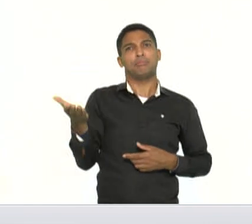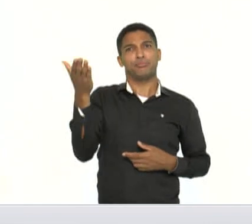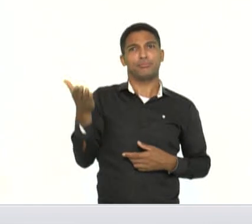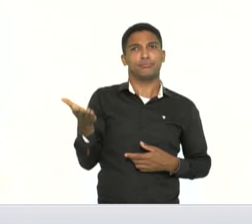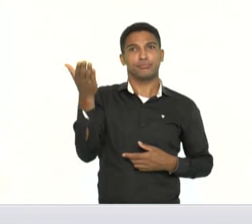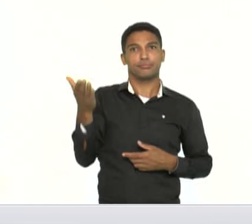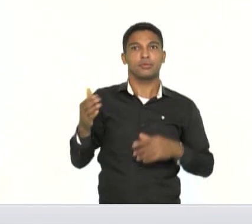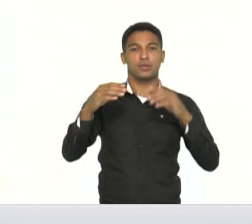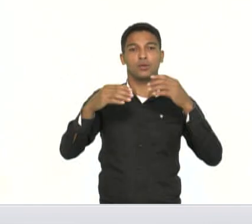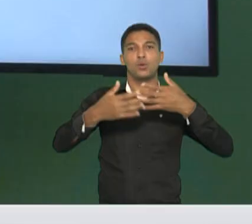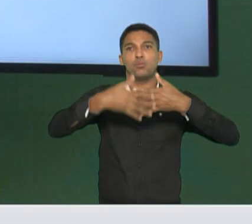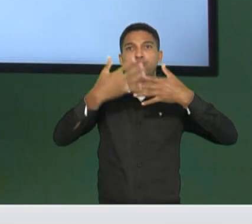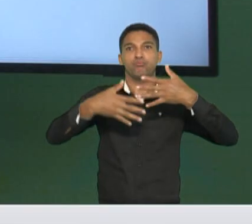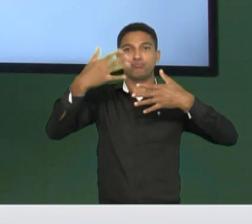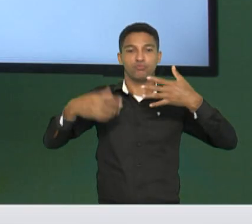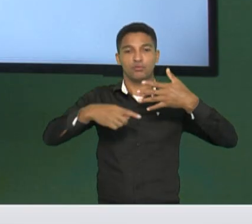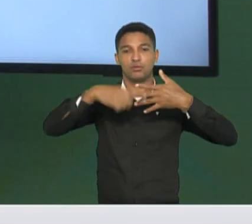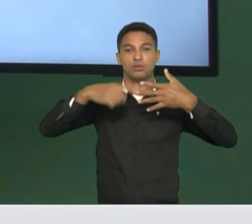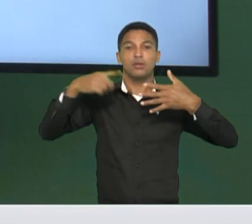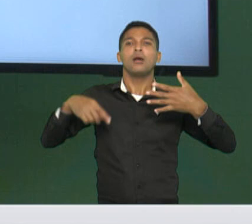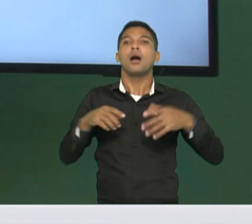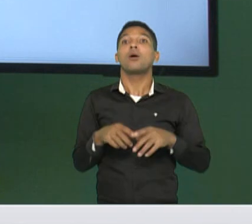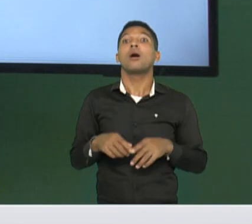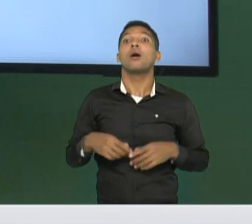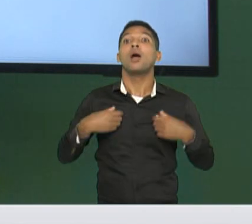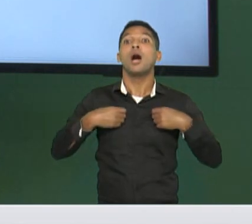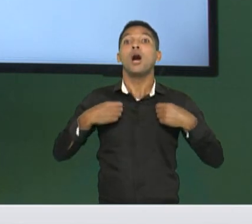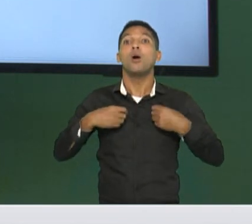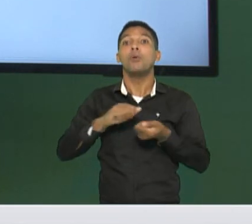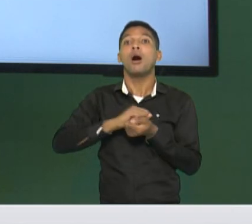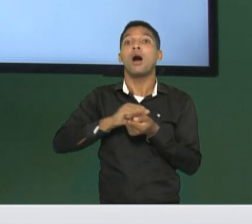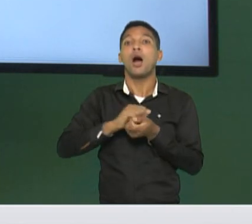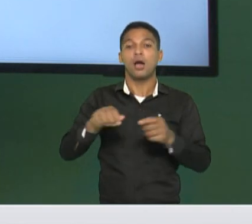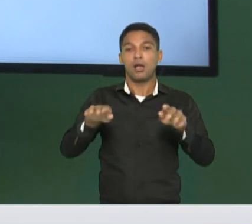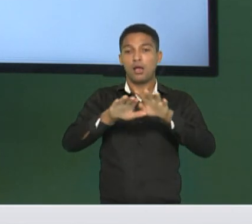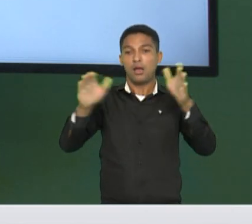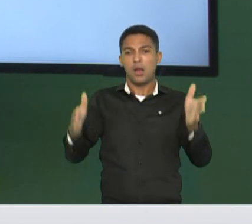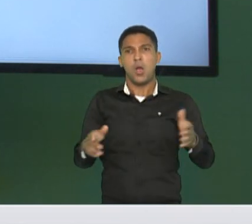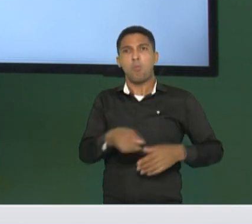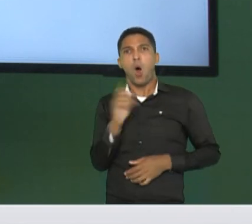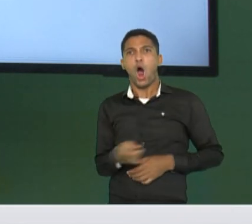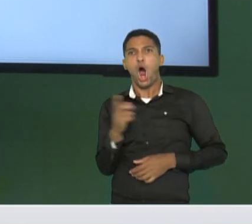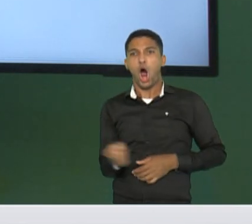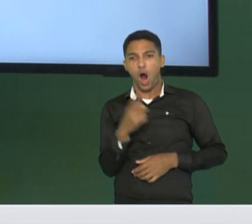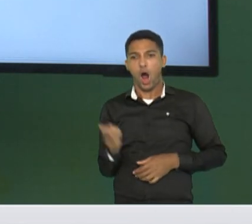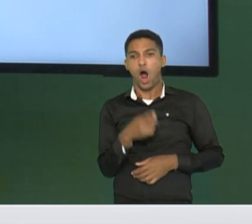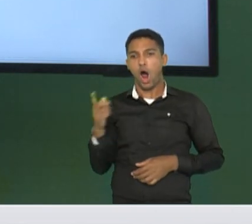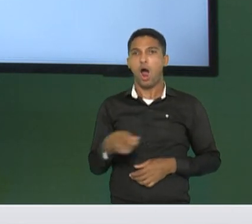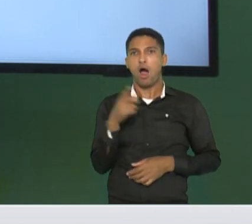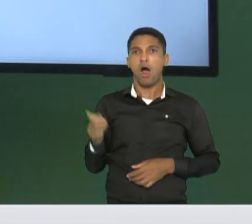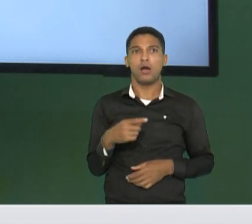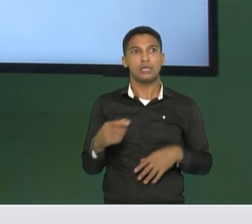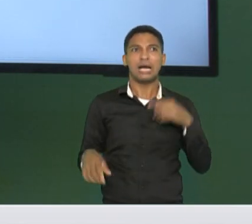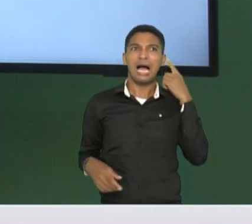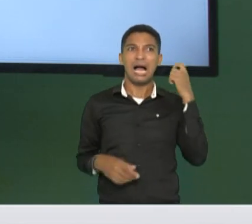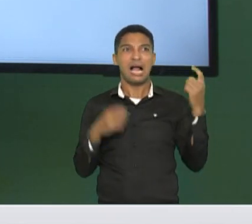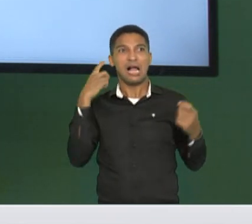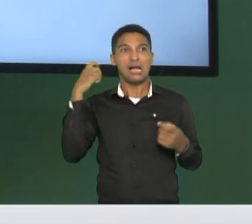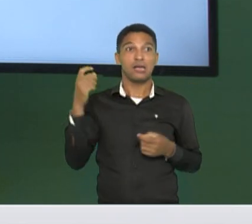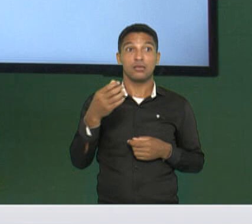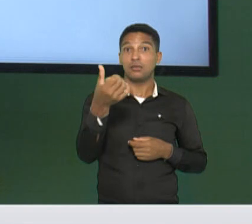Claro que se ela estiver estragada, de repente sobe um pouquinho mais esse barulho, né? Um aspirador de pó, ele chega a